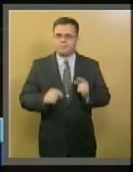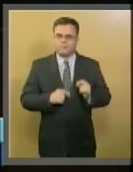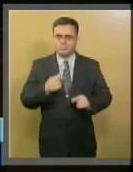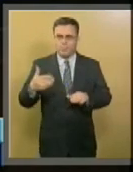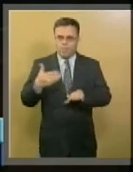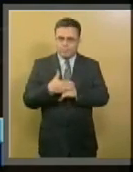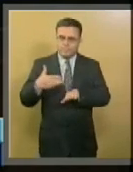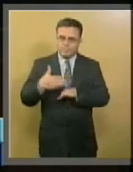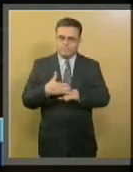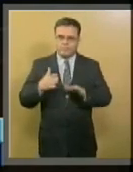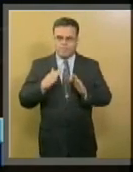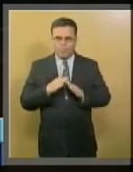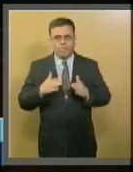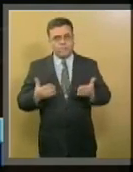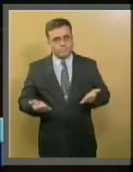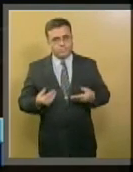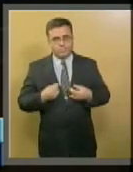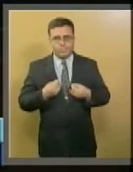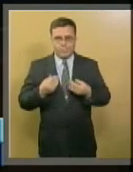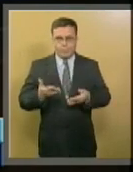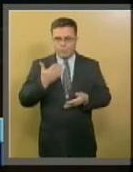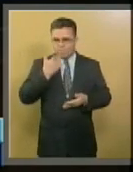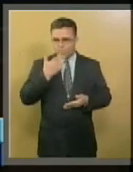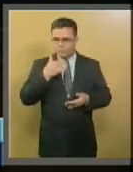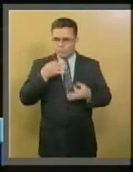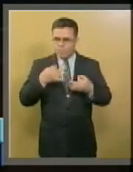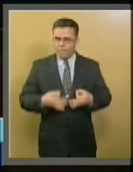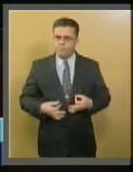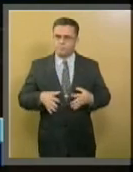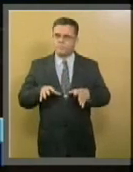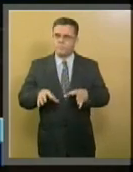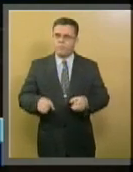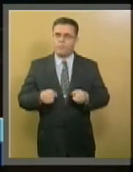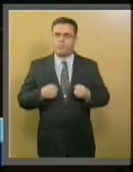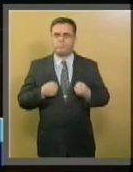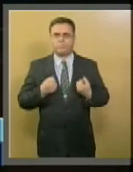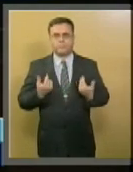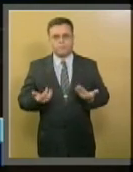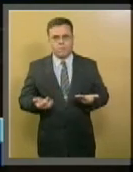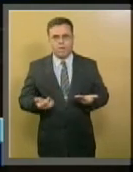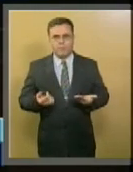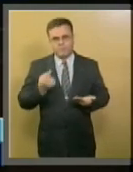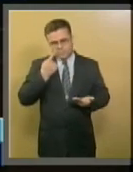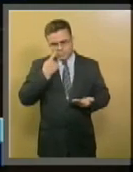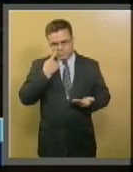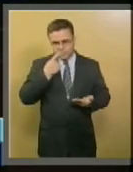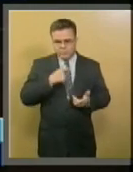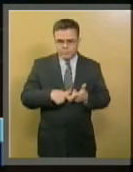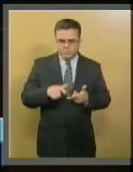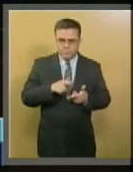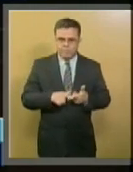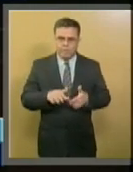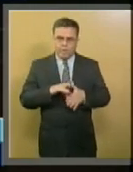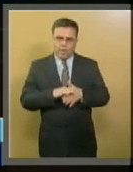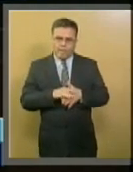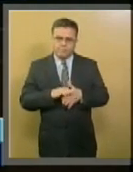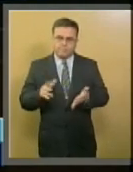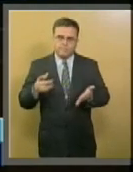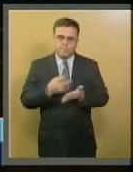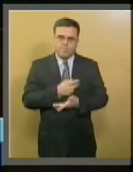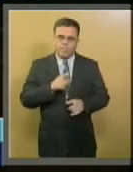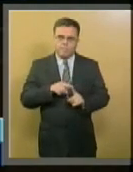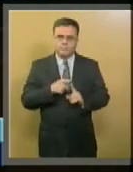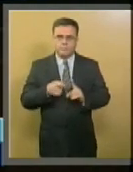na minha casa, né? E aí eu comecei a alimentá-la, tudo, e consegui pegar para ver se ela tem algum problema. Tudo, parece que ela está prenha, né?